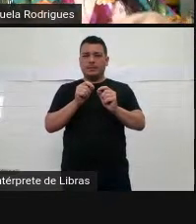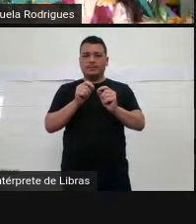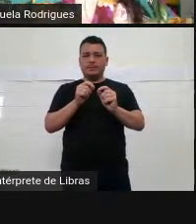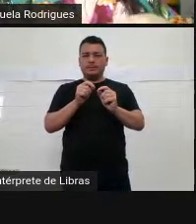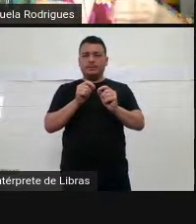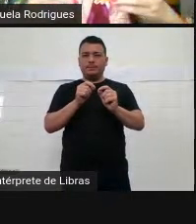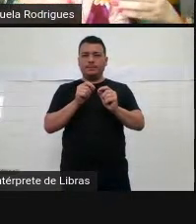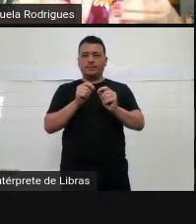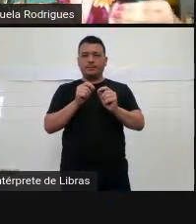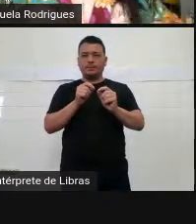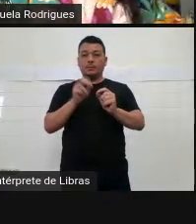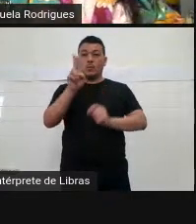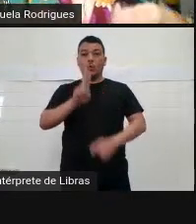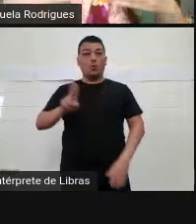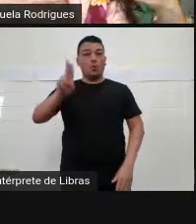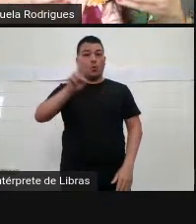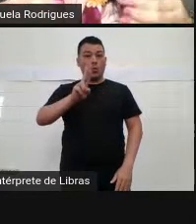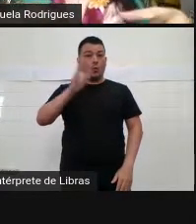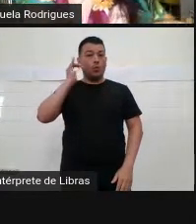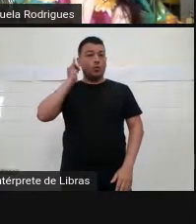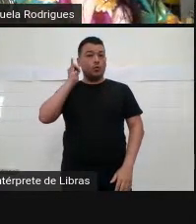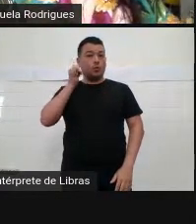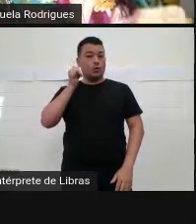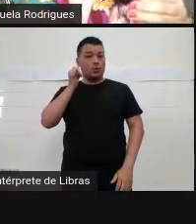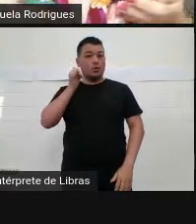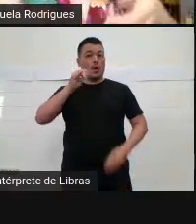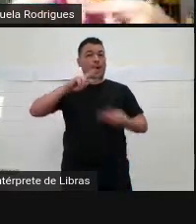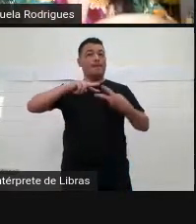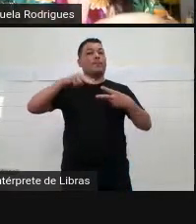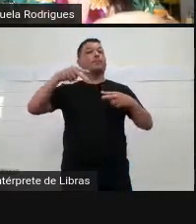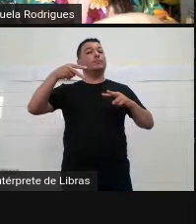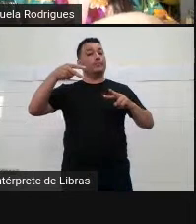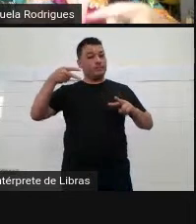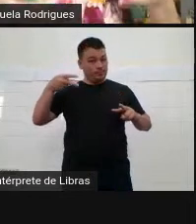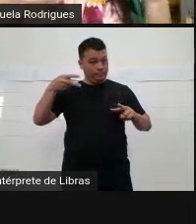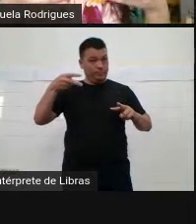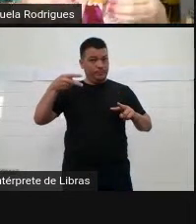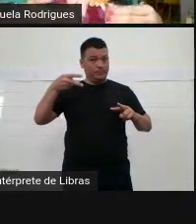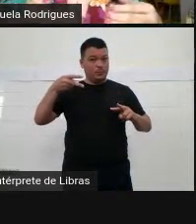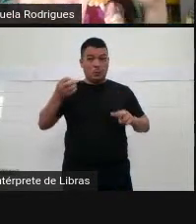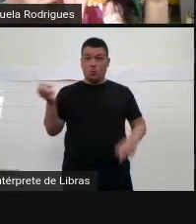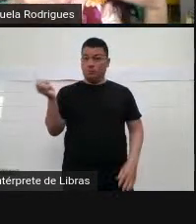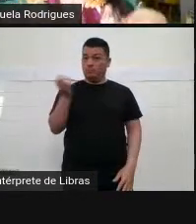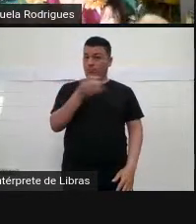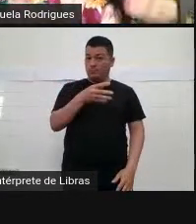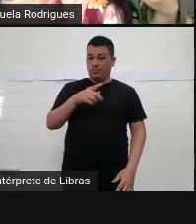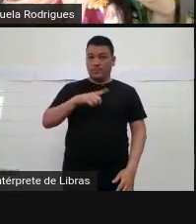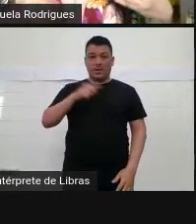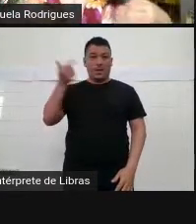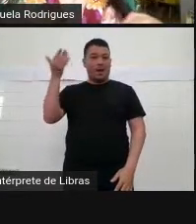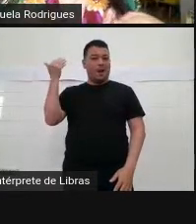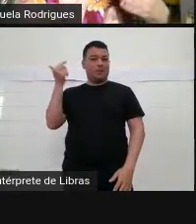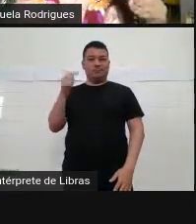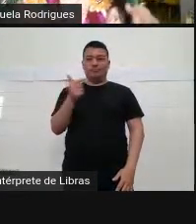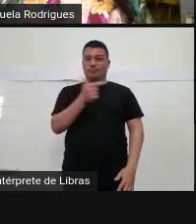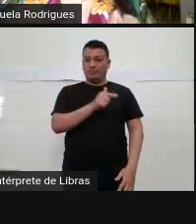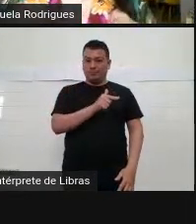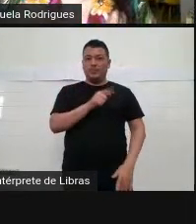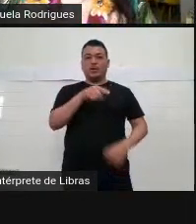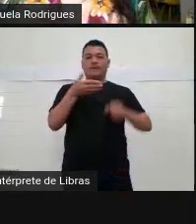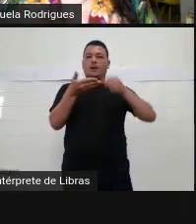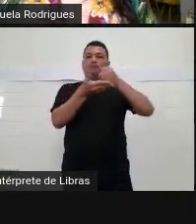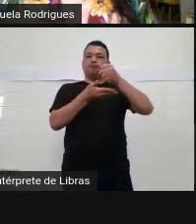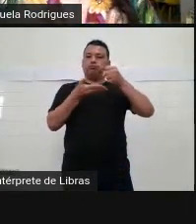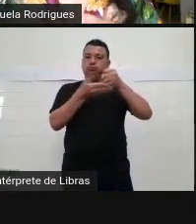o uso do discurso biológico e médico que vai respaldar